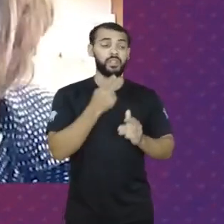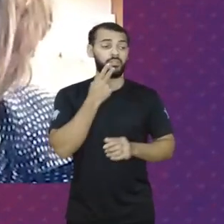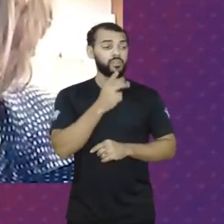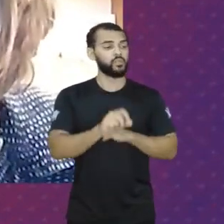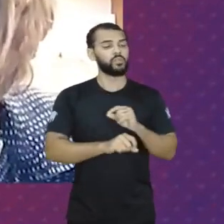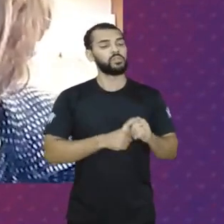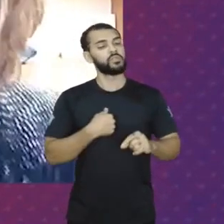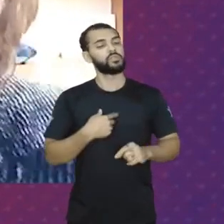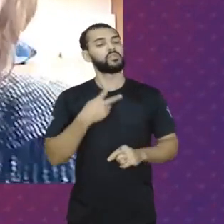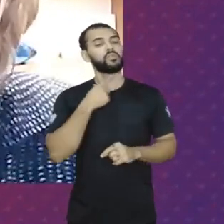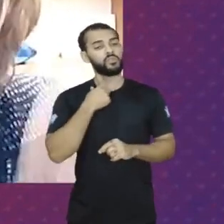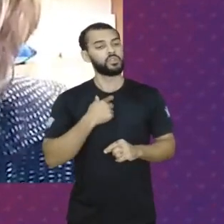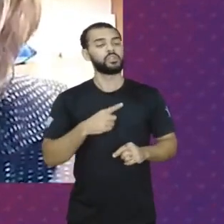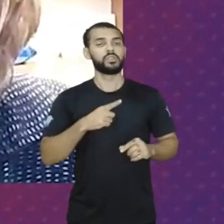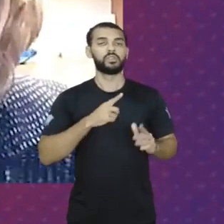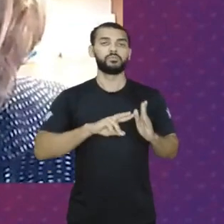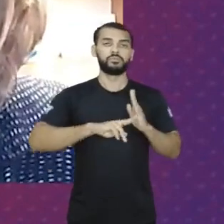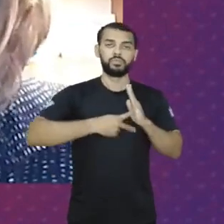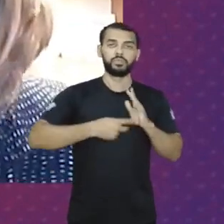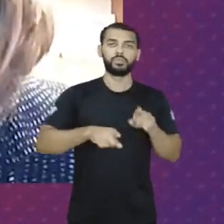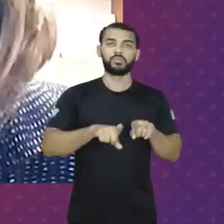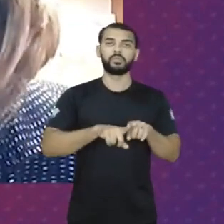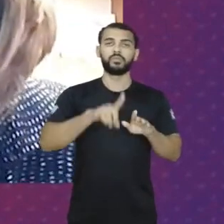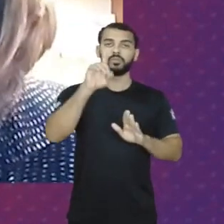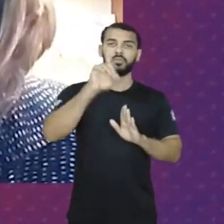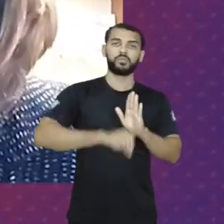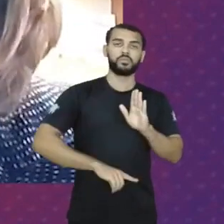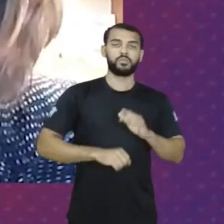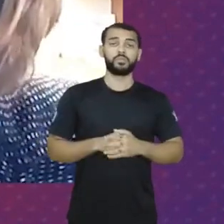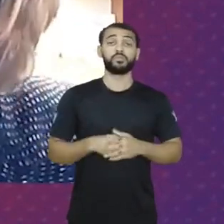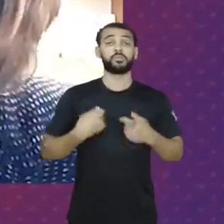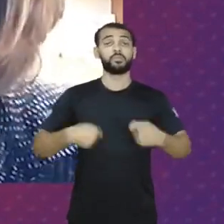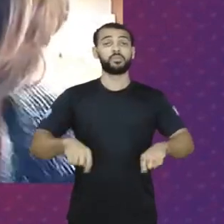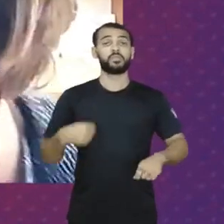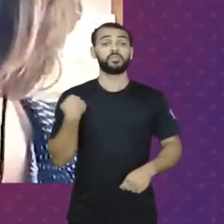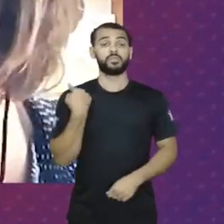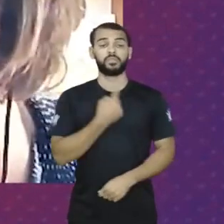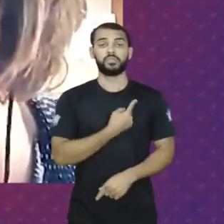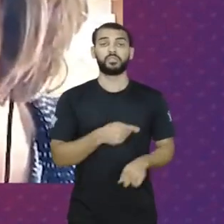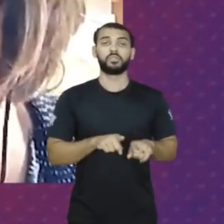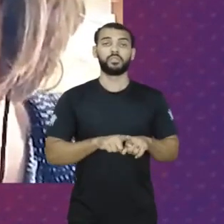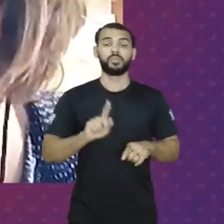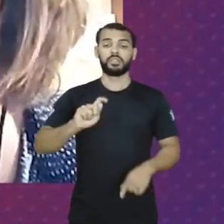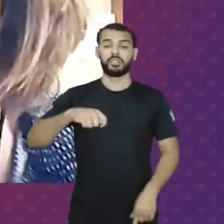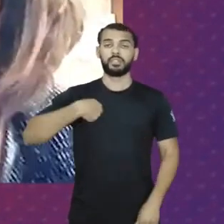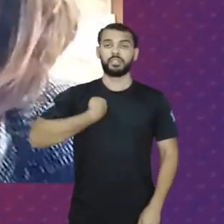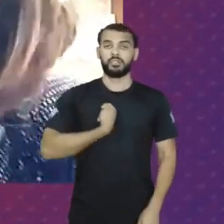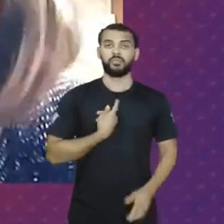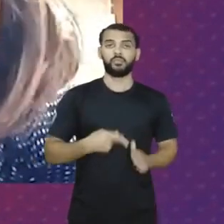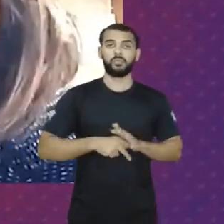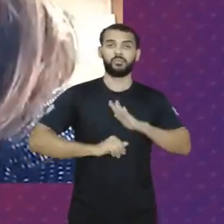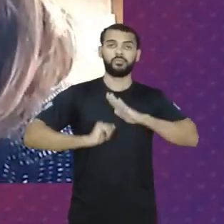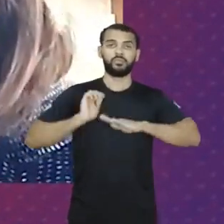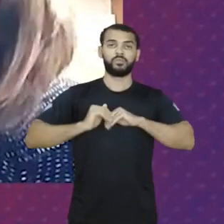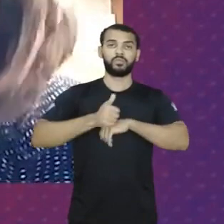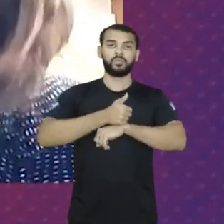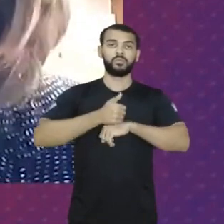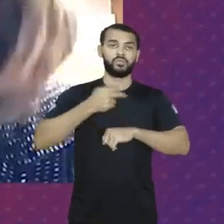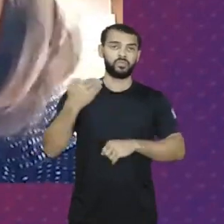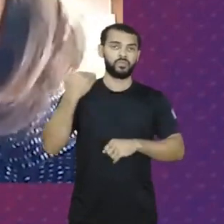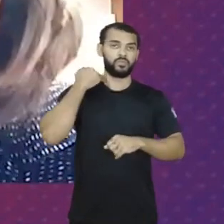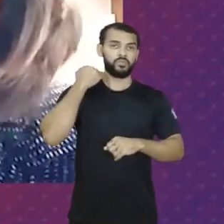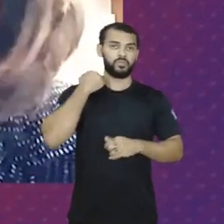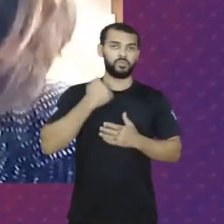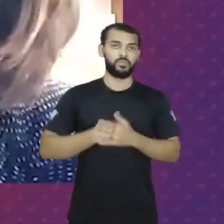à sindicalização e queríamos ser considerados e consideradas bancários e bancárias. Esta luta